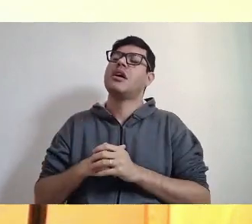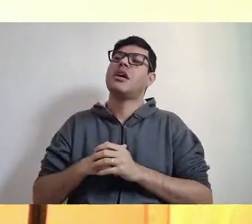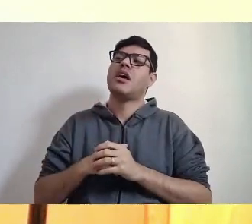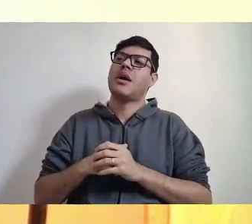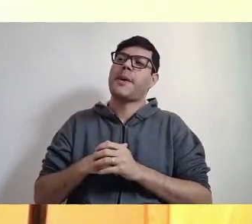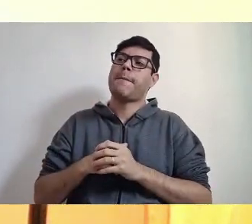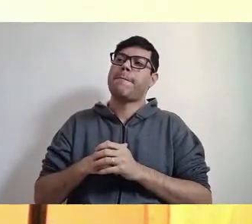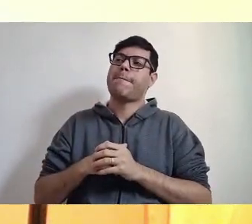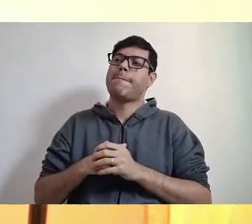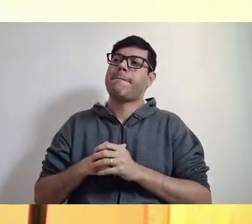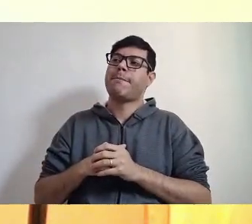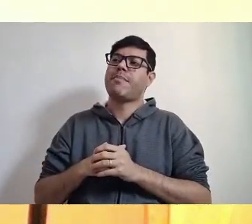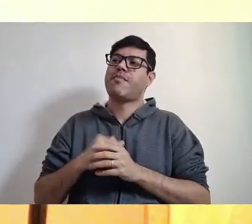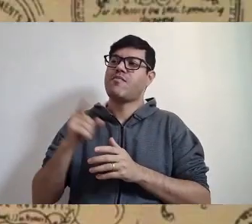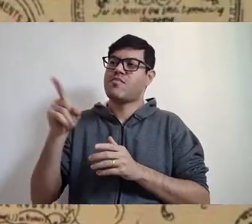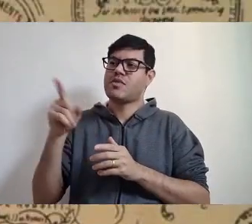idade?